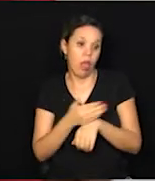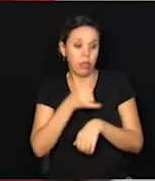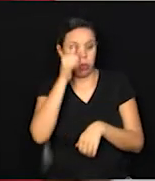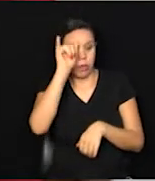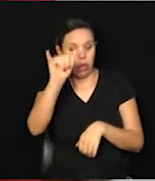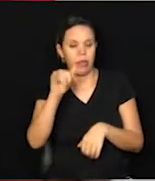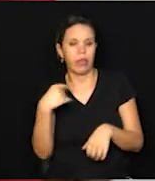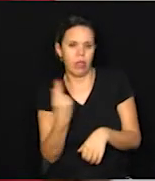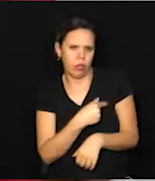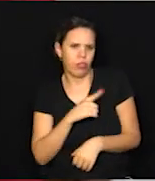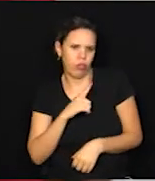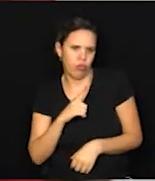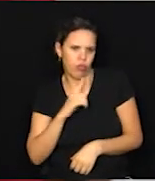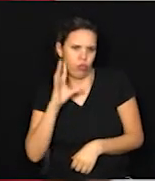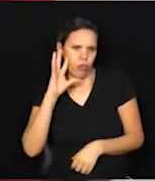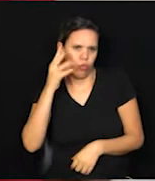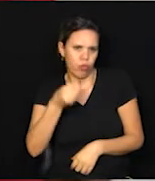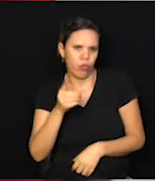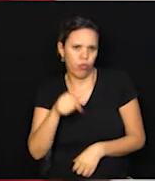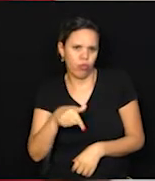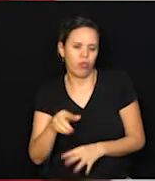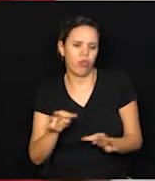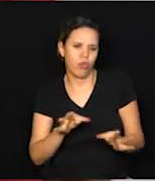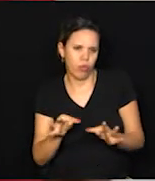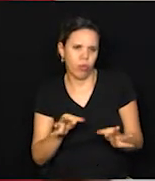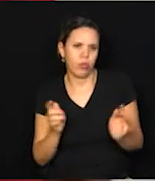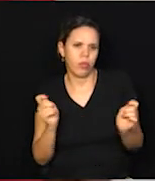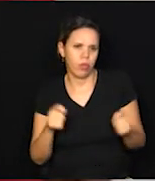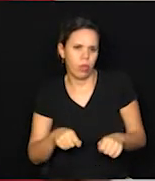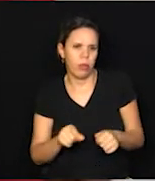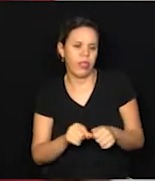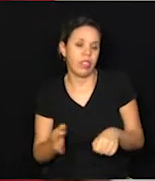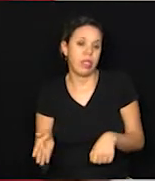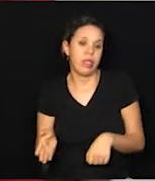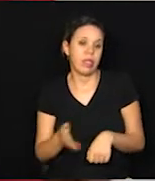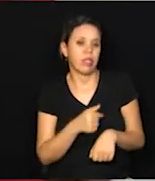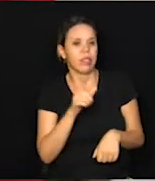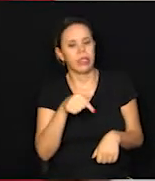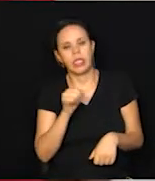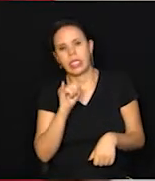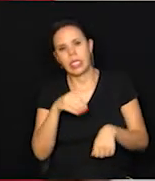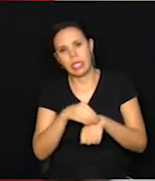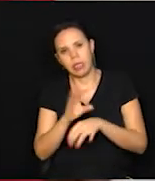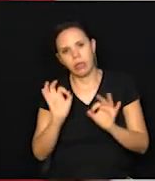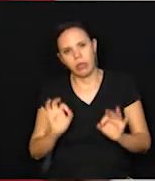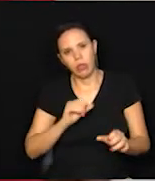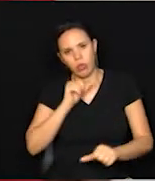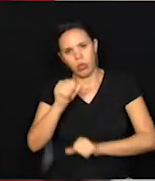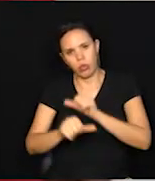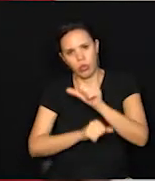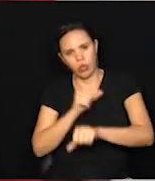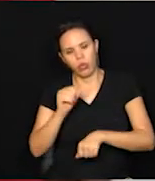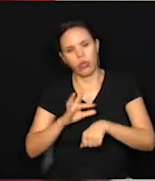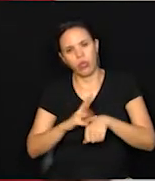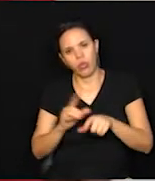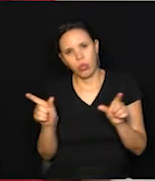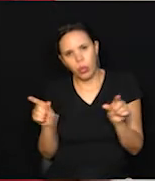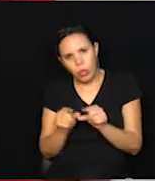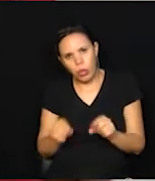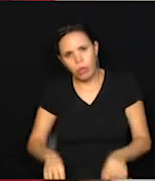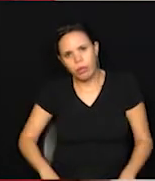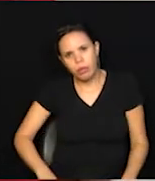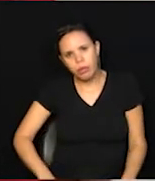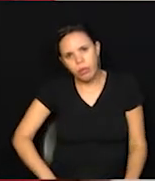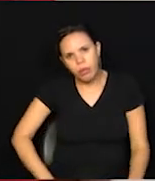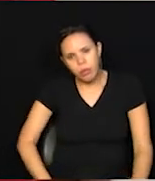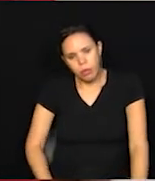A gente tem que entender que é um tratamento precoce que, se bem indicado, muda o curso da doença. E